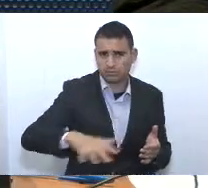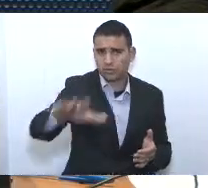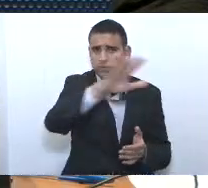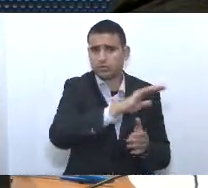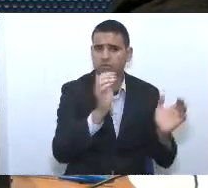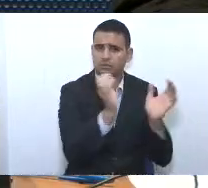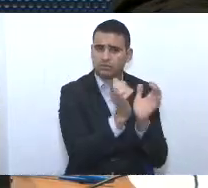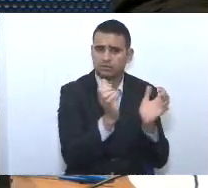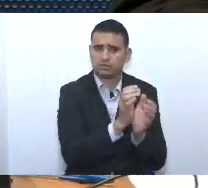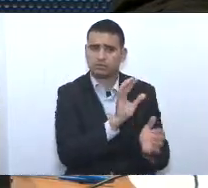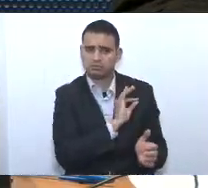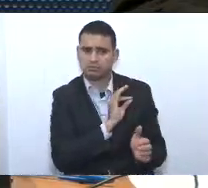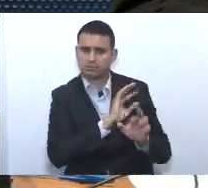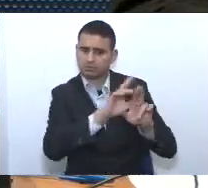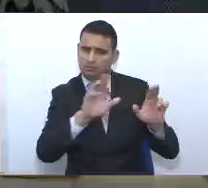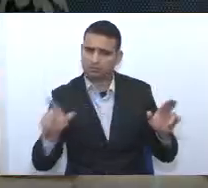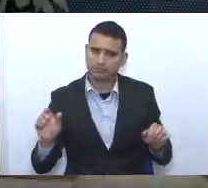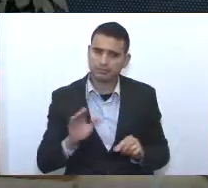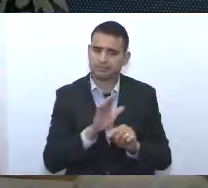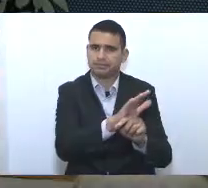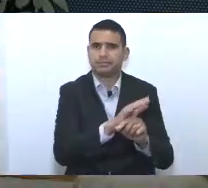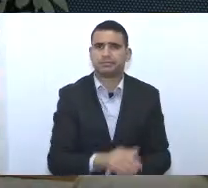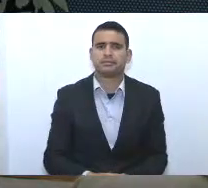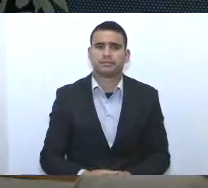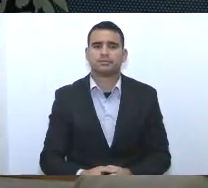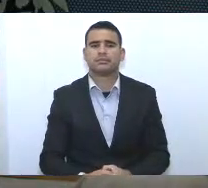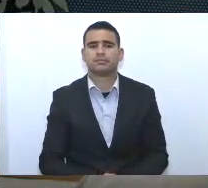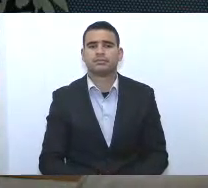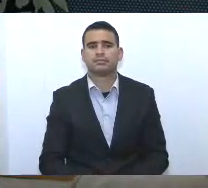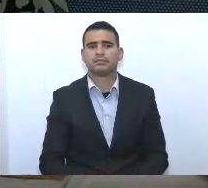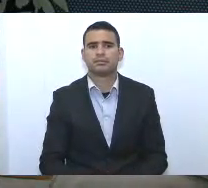município. Obrigado.